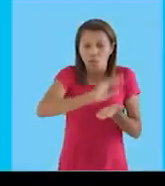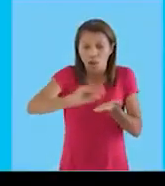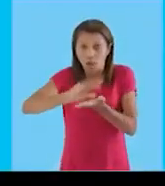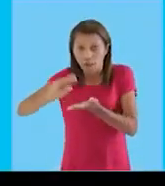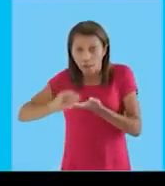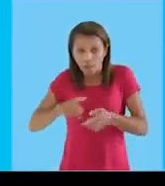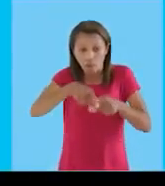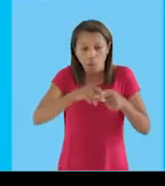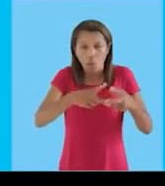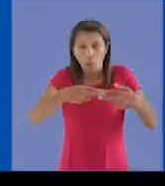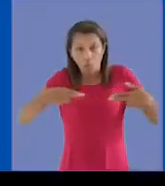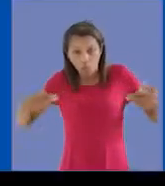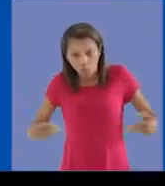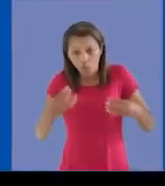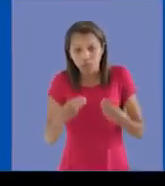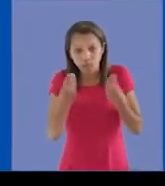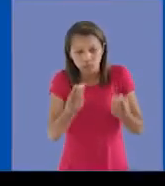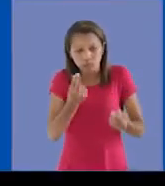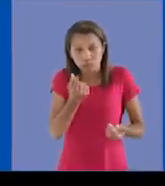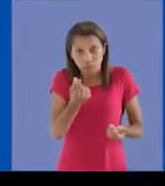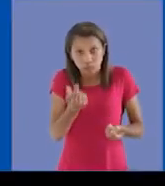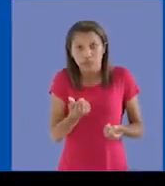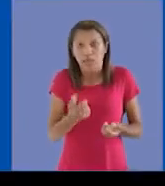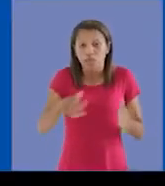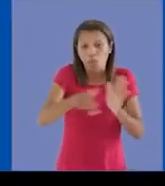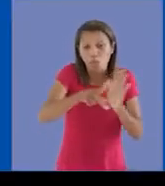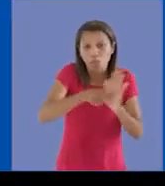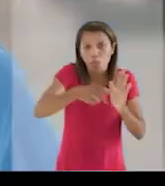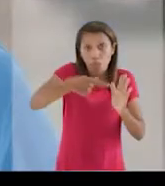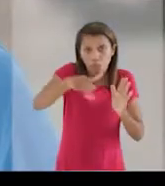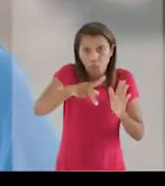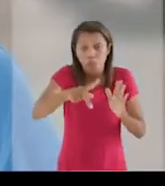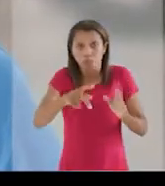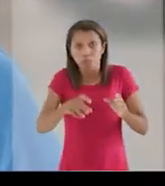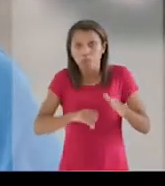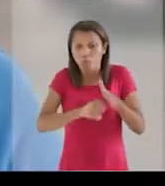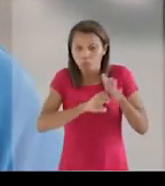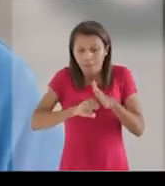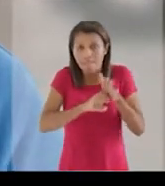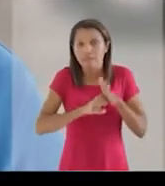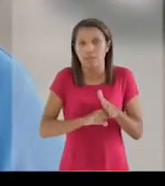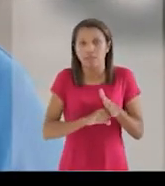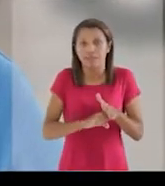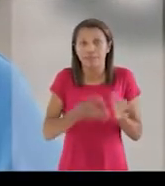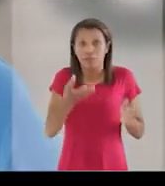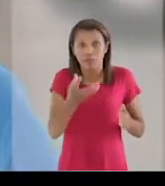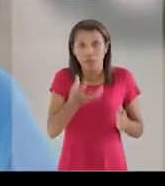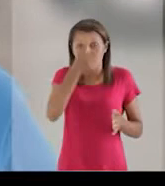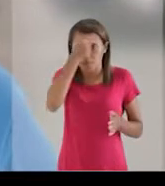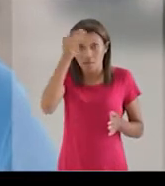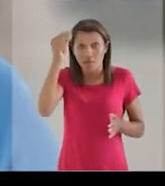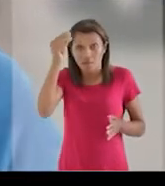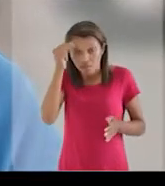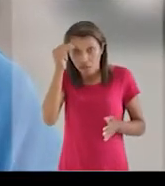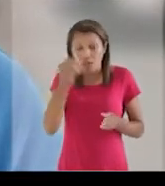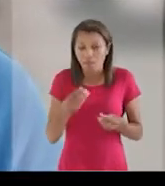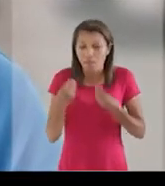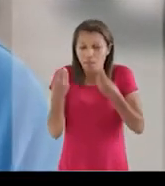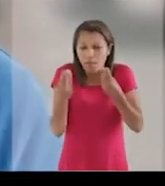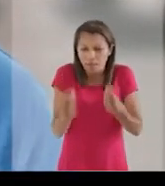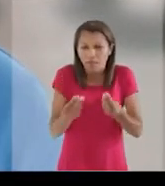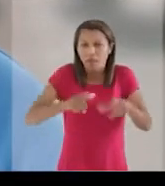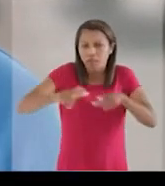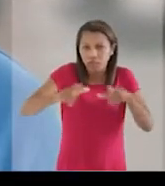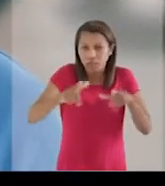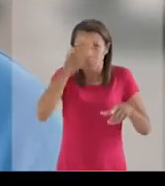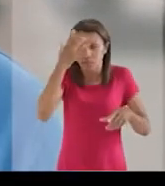capacitação, equipamentos e crédito para você montar o seu próprio negócio. Eu quero ser prefeito para criar mais oportunidade para as pessoas. Esse é o caminho